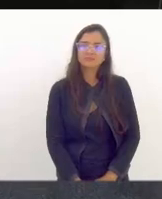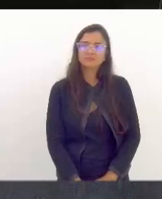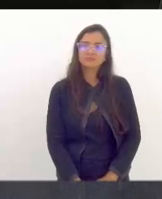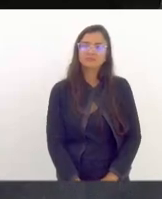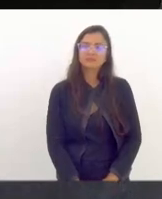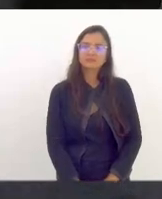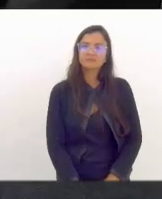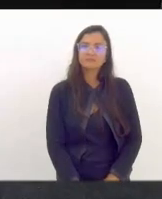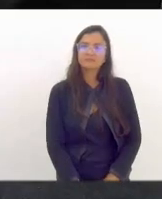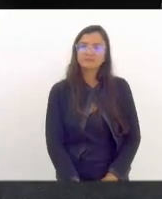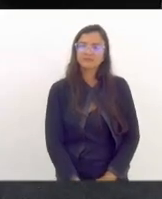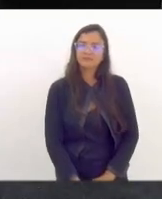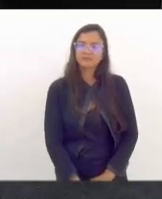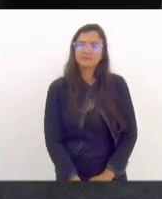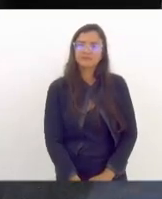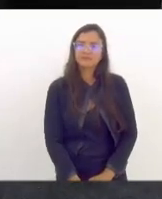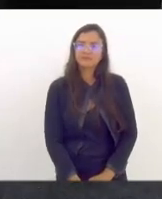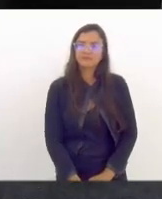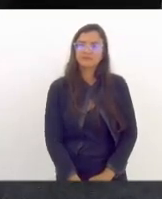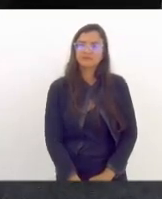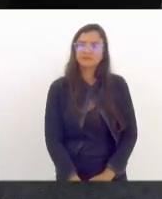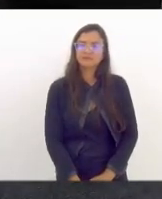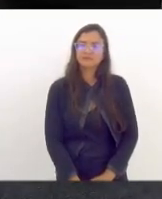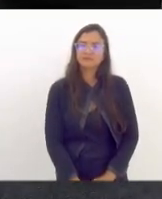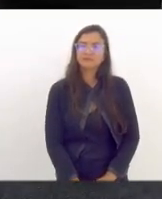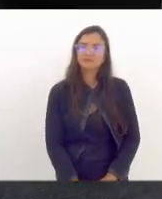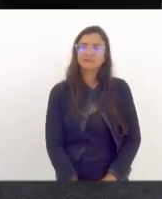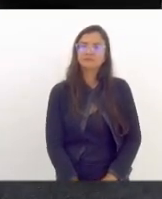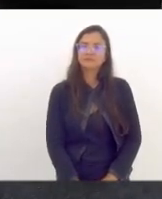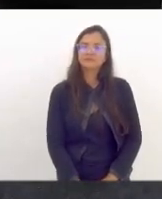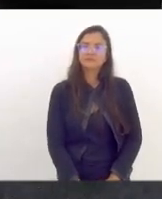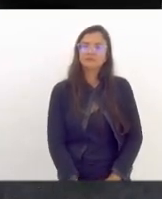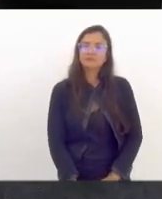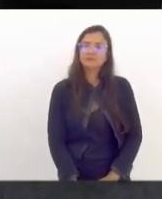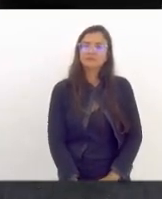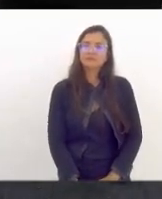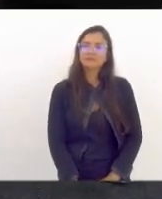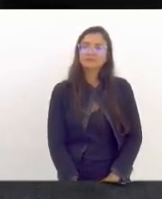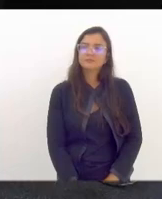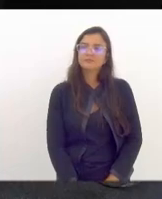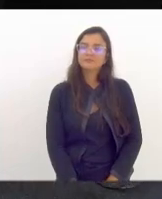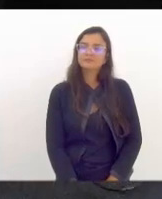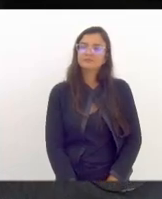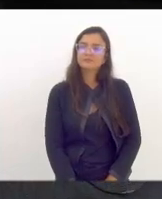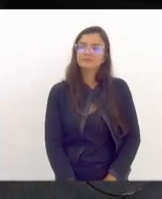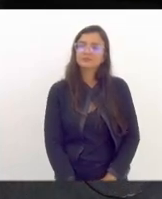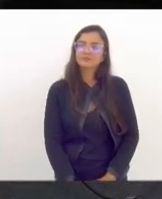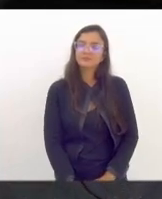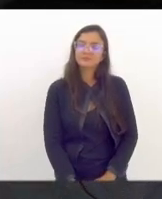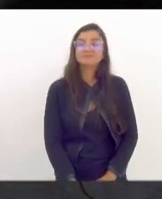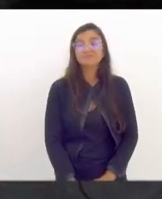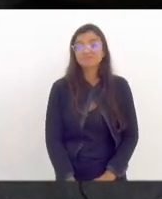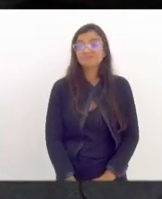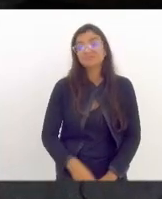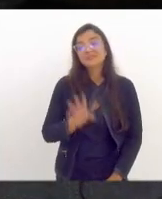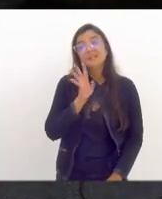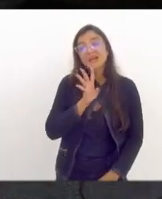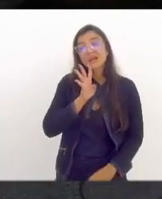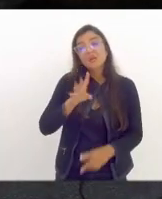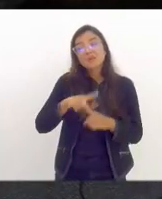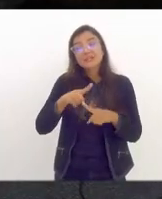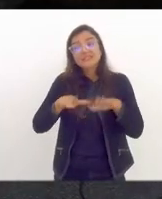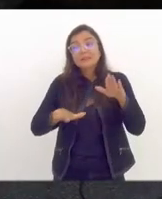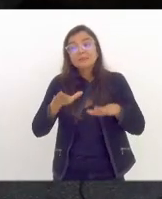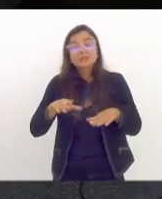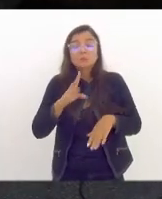Aí sim mais uma foto esse espaço do diploma é muito legal porque às vezes a gente não conhece não sabe quem